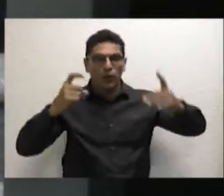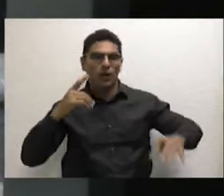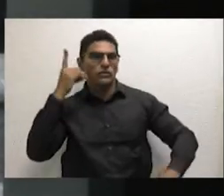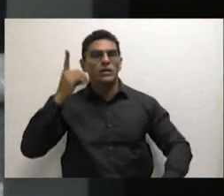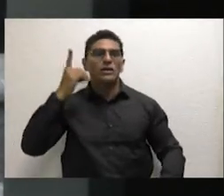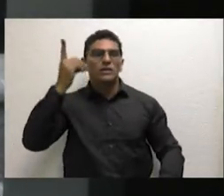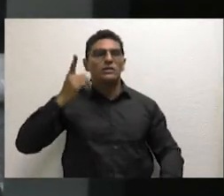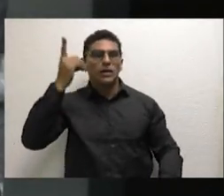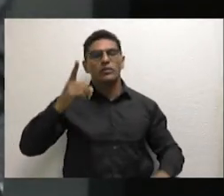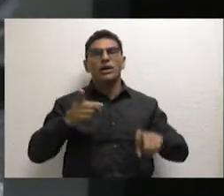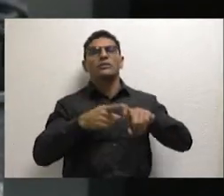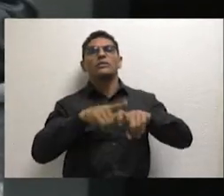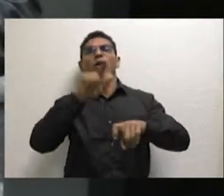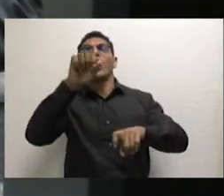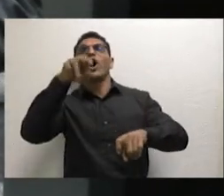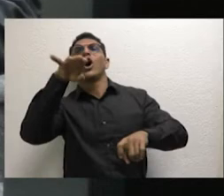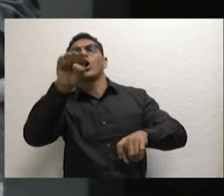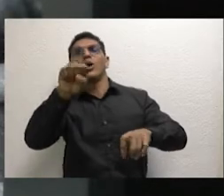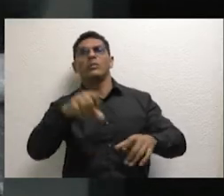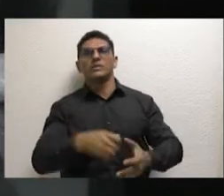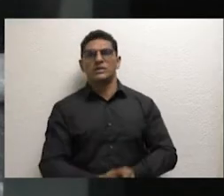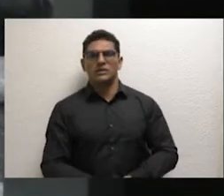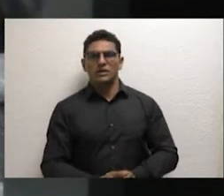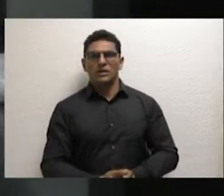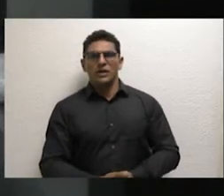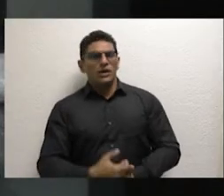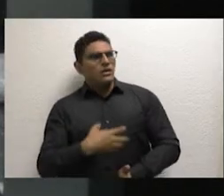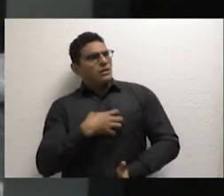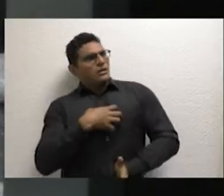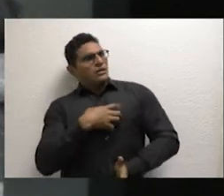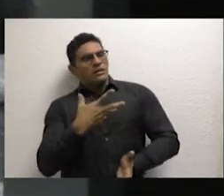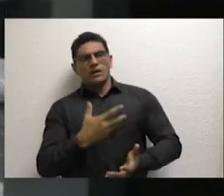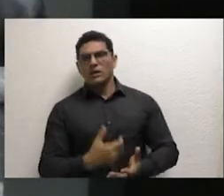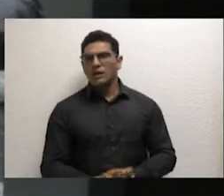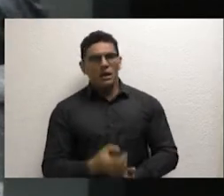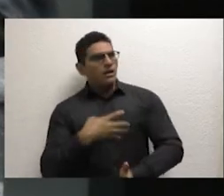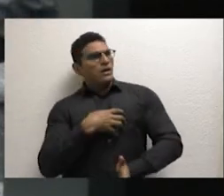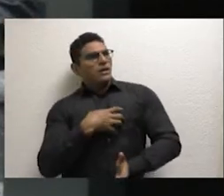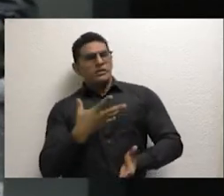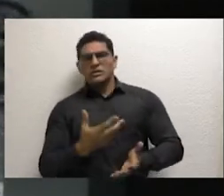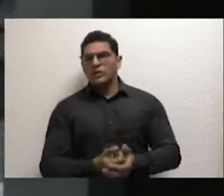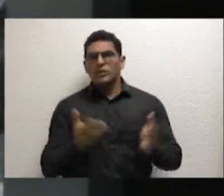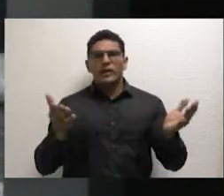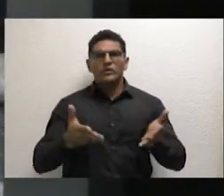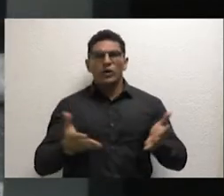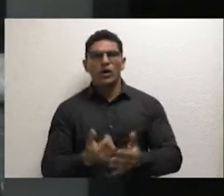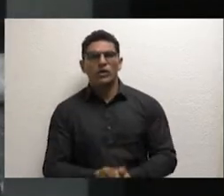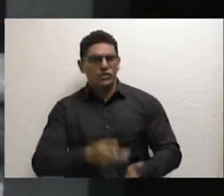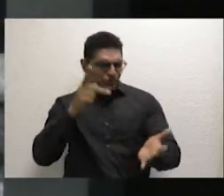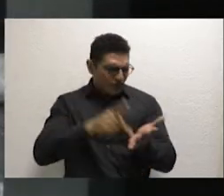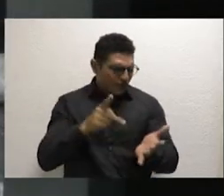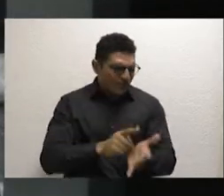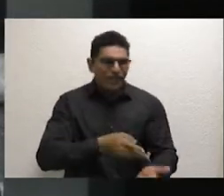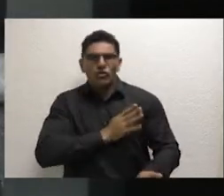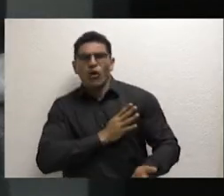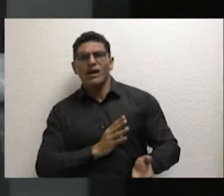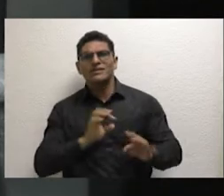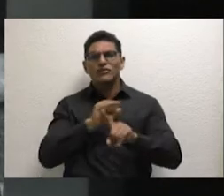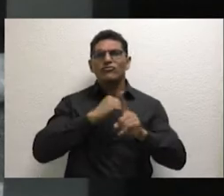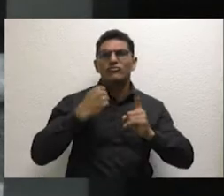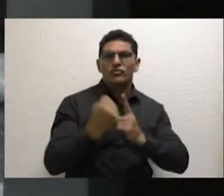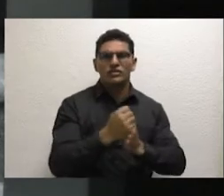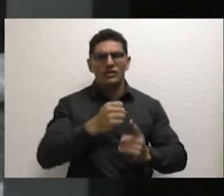doutor Gomes o sentimento o sentimento hoje real no coração do povo do